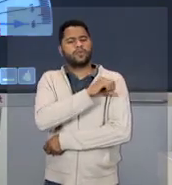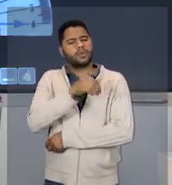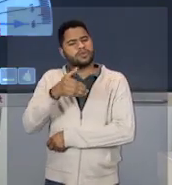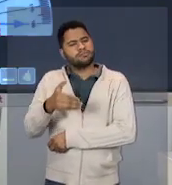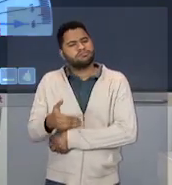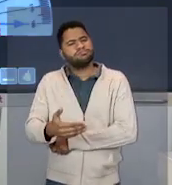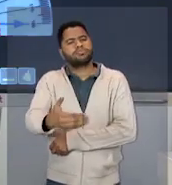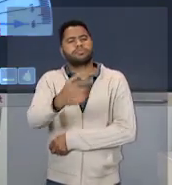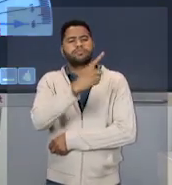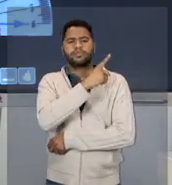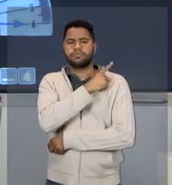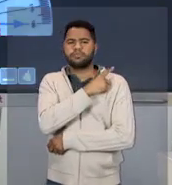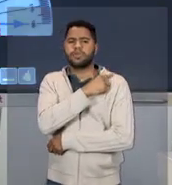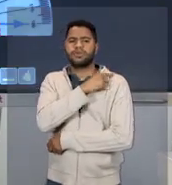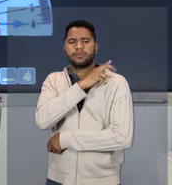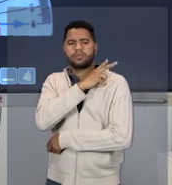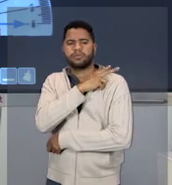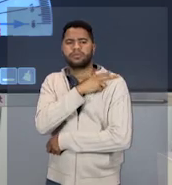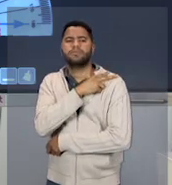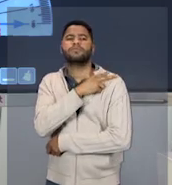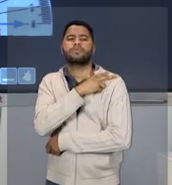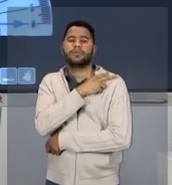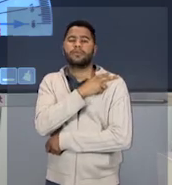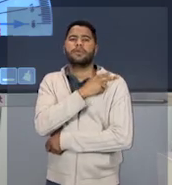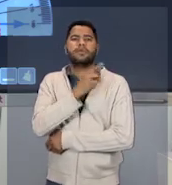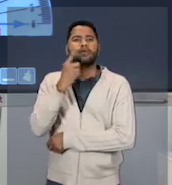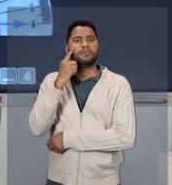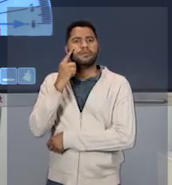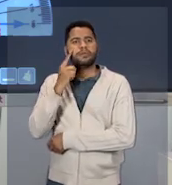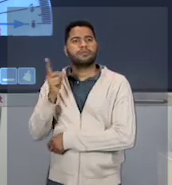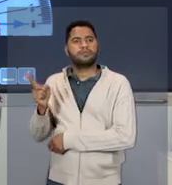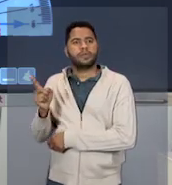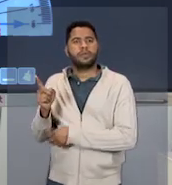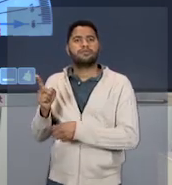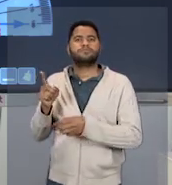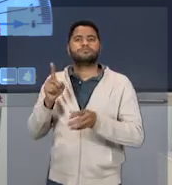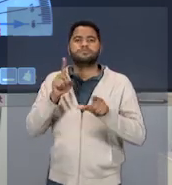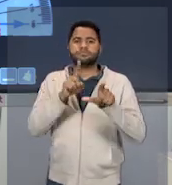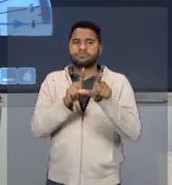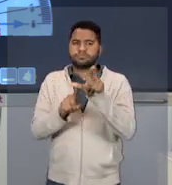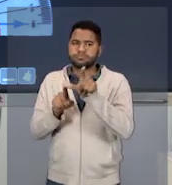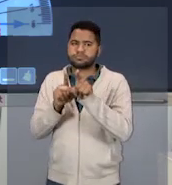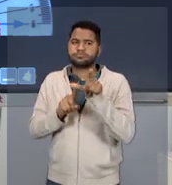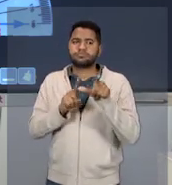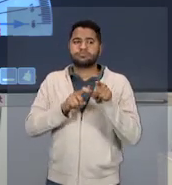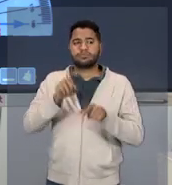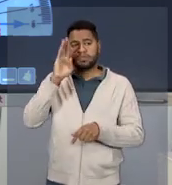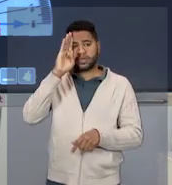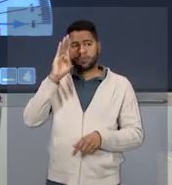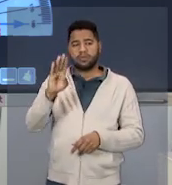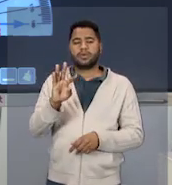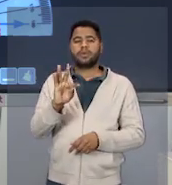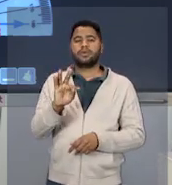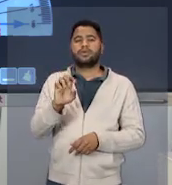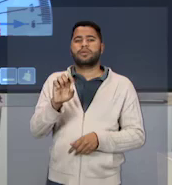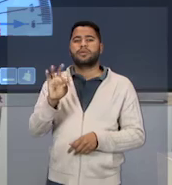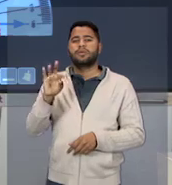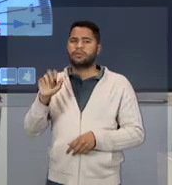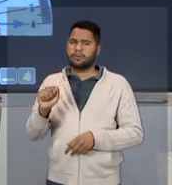frente, 1º ano, principalmente o ano que vem, nós vamos ver muito essas letras, principalmente o θ. O θ você